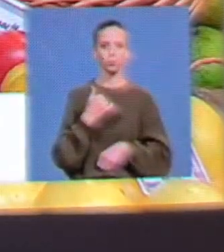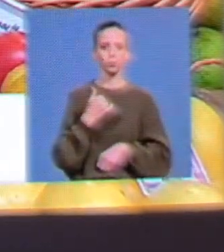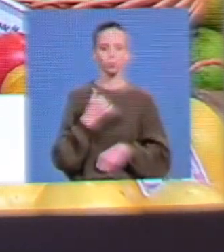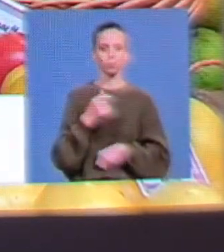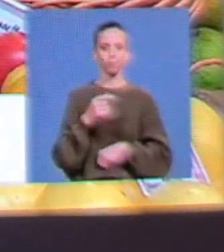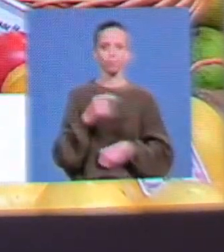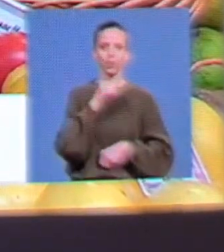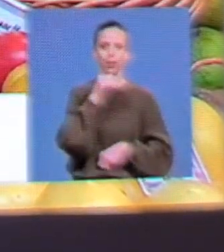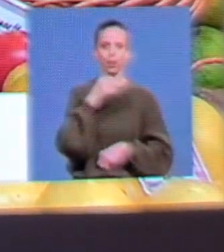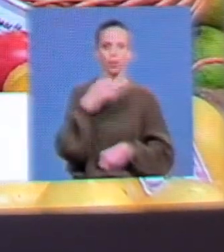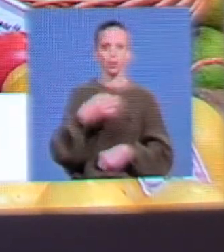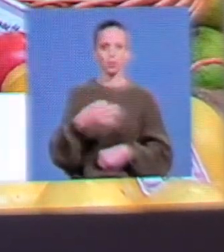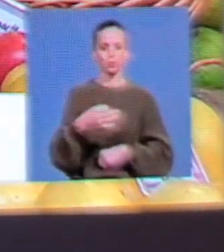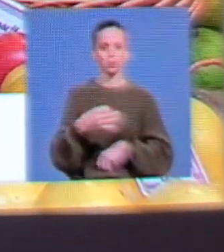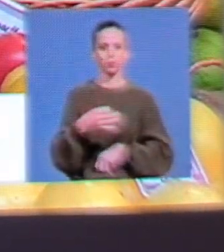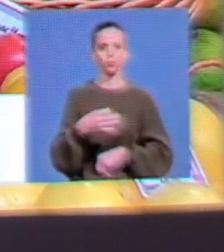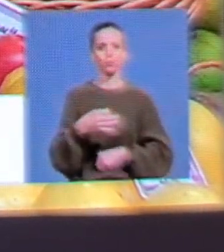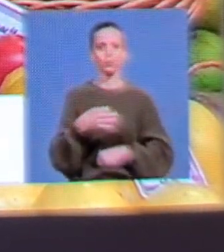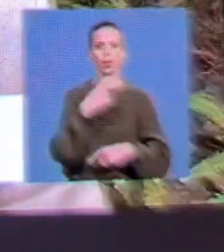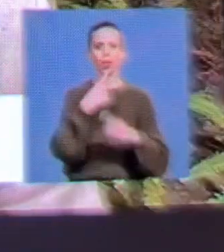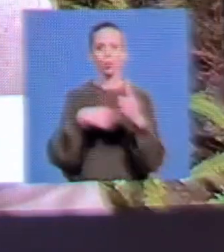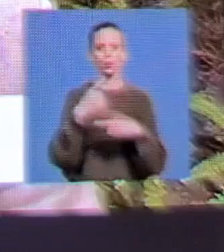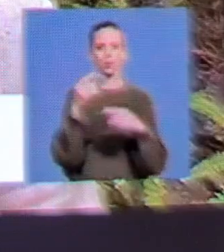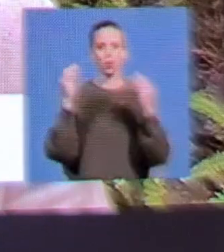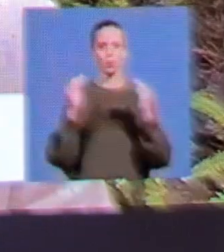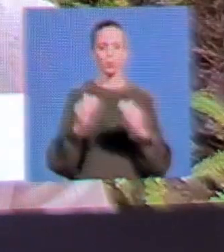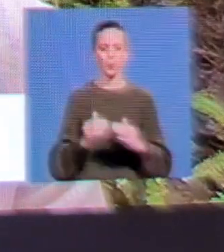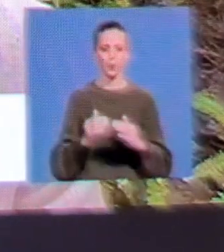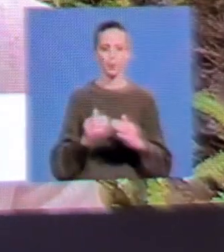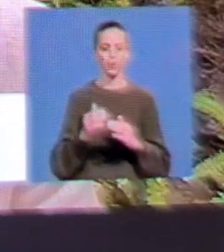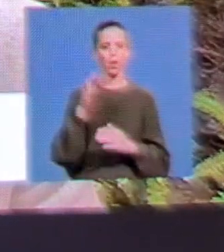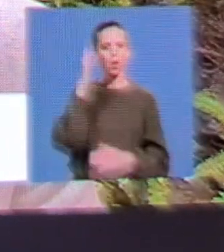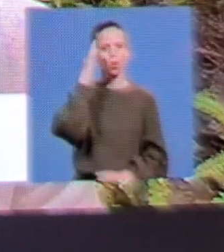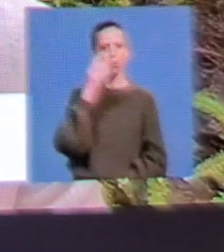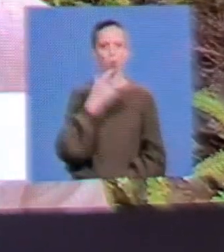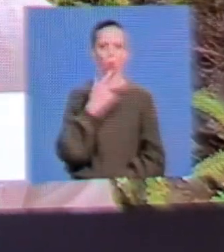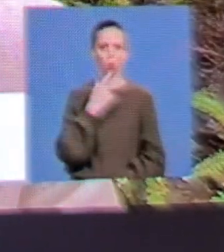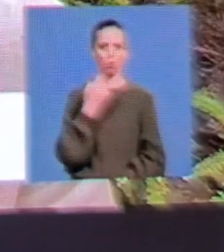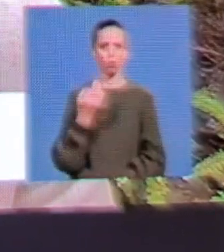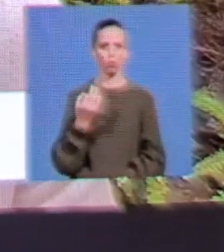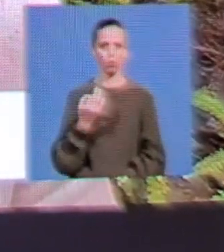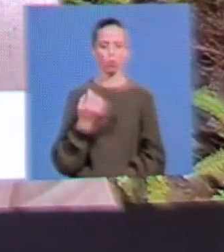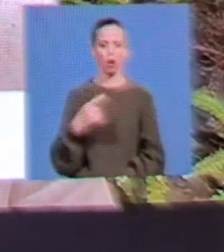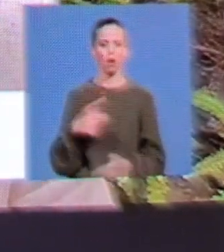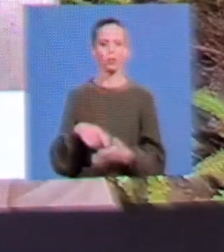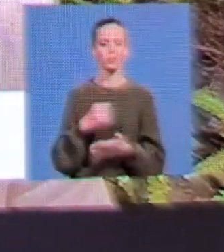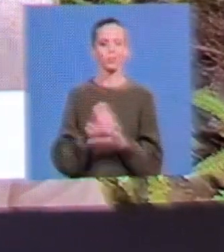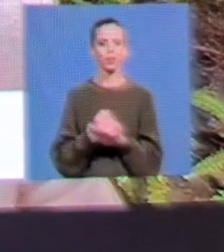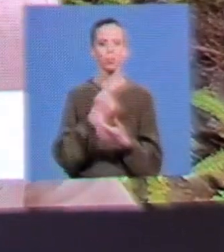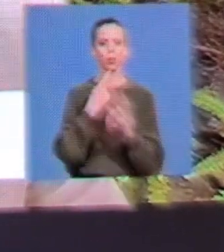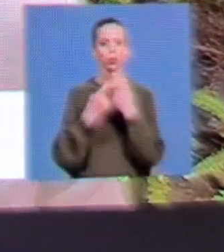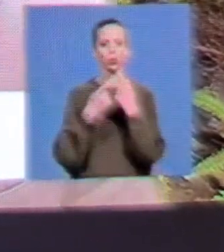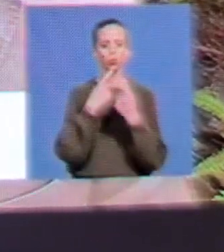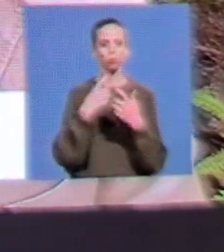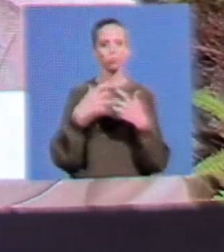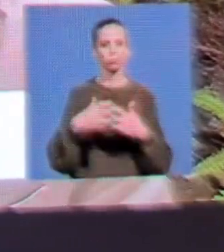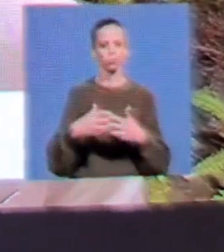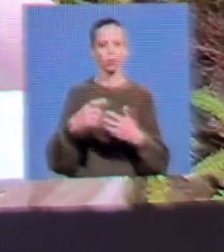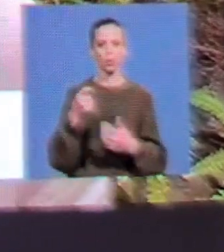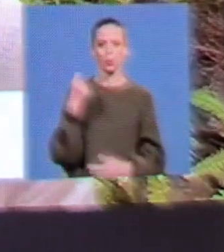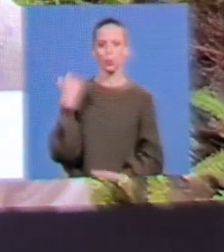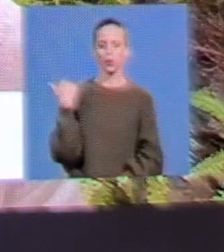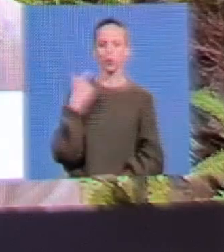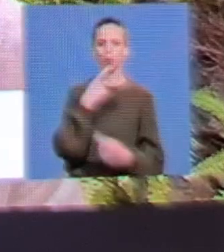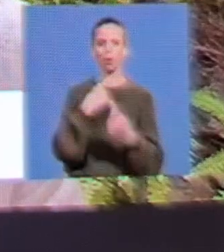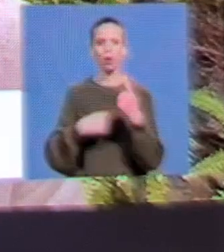essa frequência da reclamação reduziu, é até em bastante número. Naturalmente, há sempre questões que são sempre levantadas. Ainda há pouco tempo